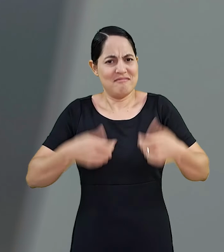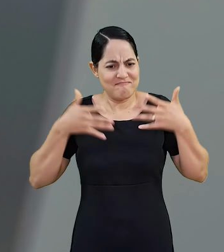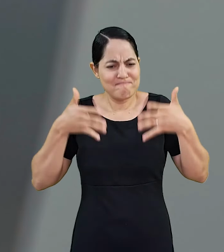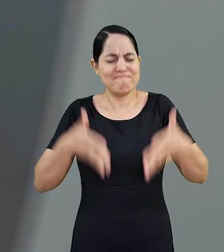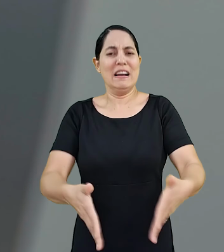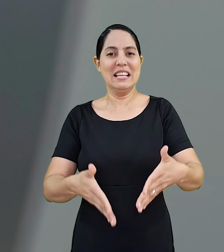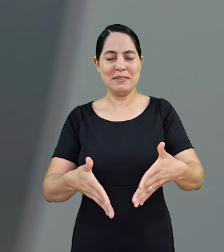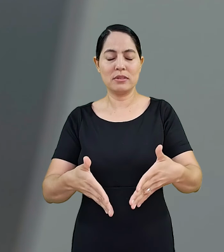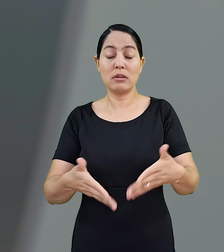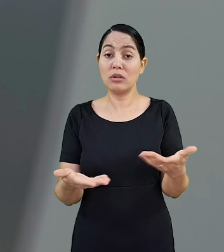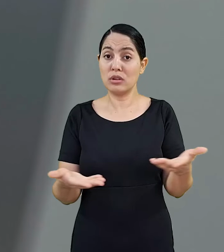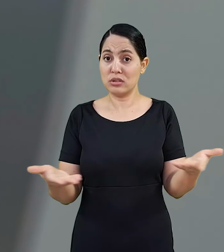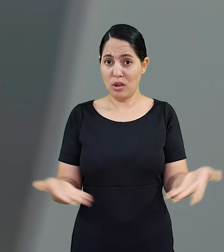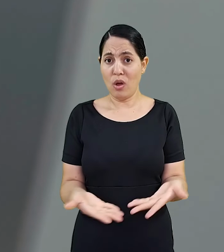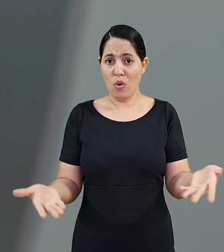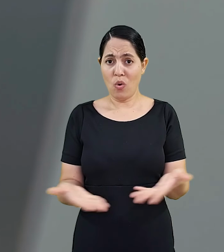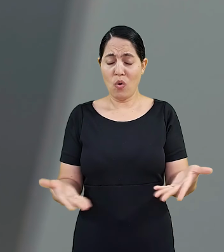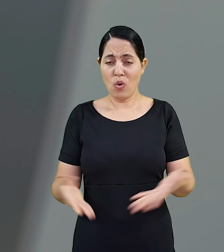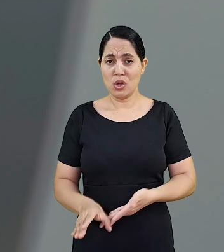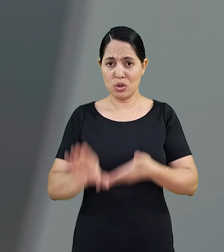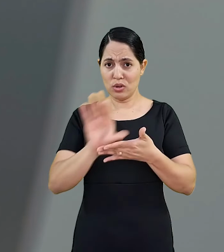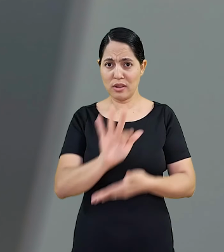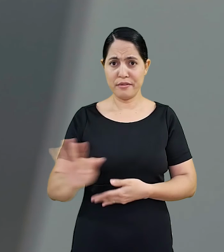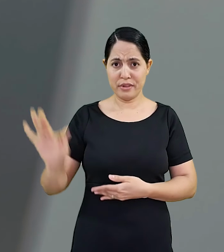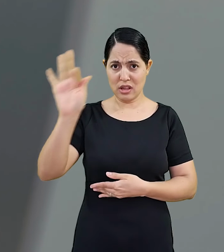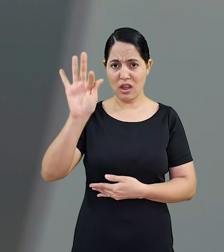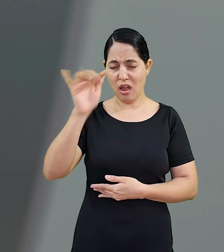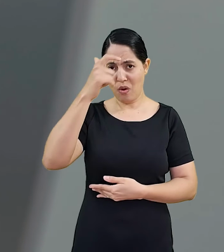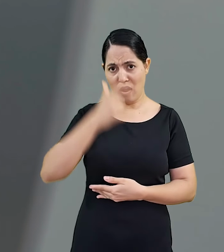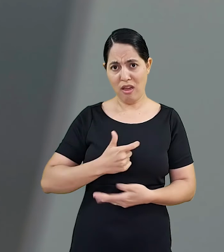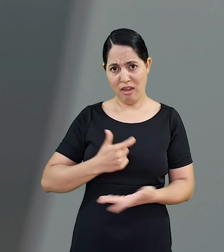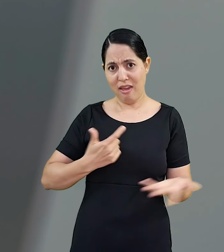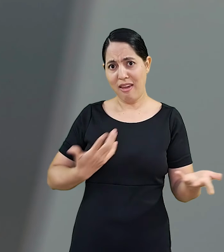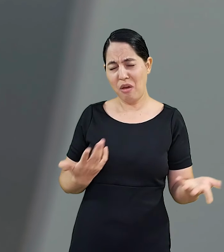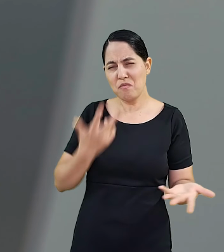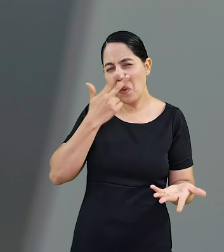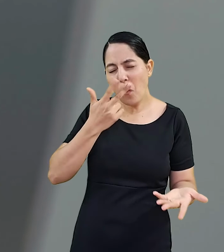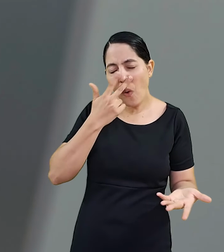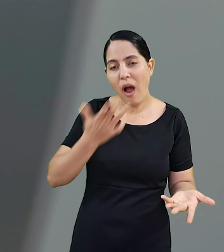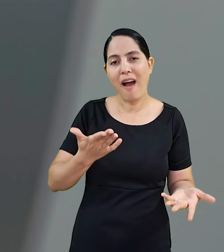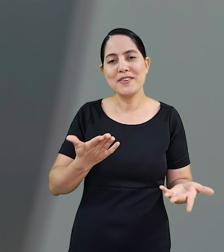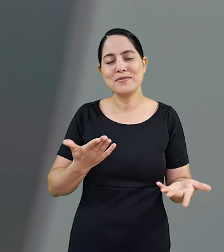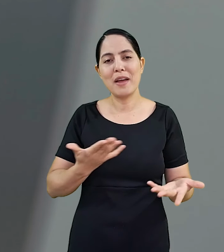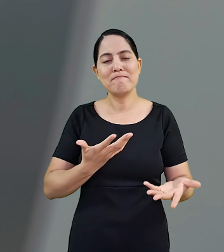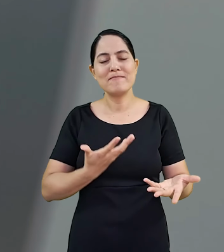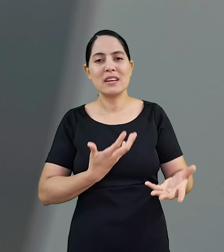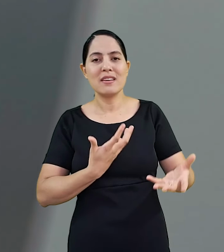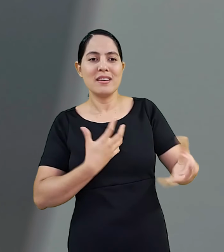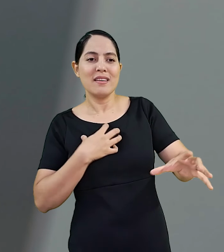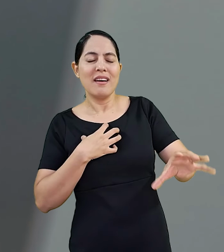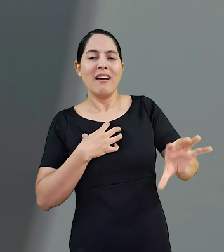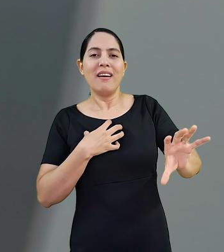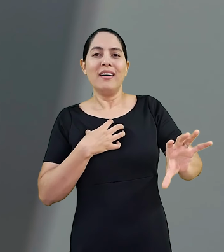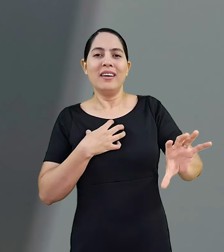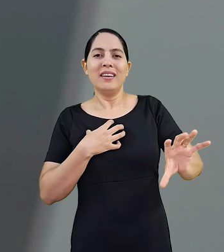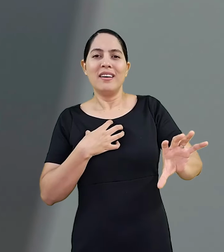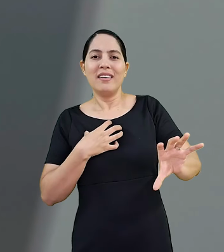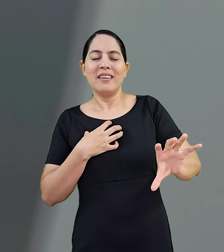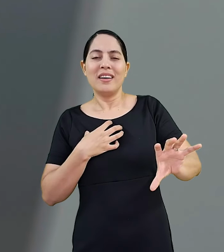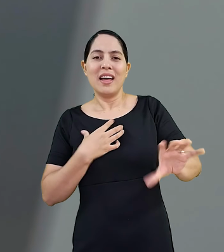Então, o meu posicionamento dentro do Conselho Federal, eu acho assim, é de retribuição. Primeiro pela